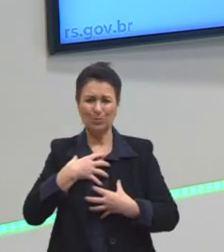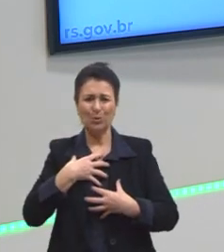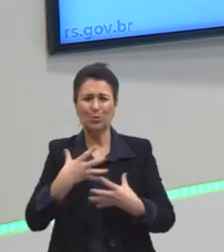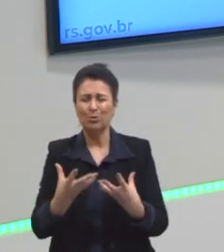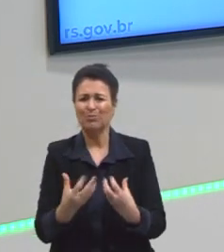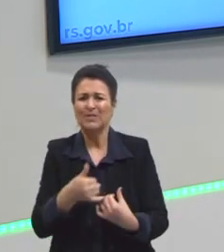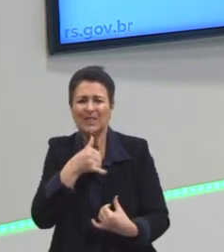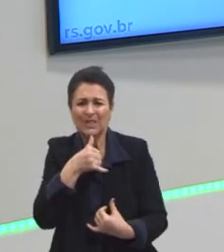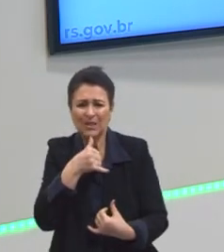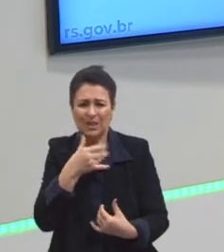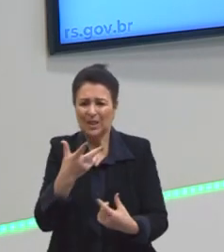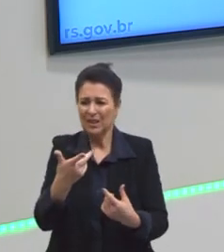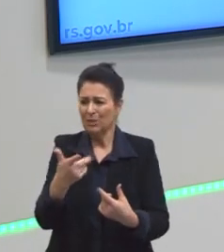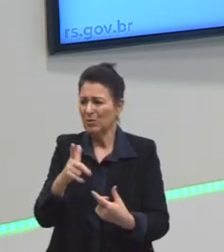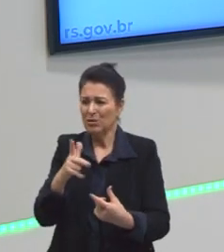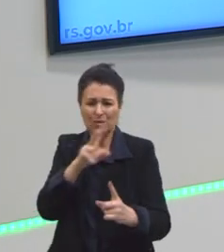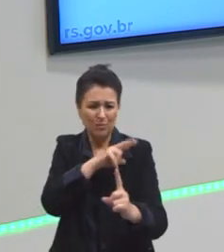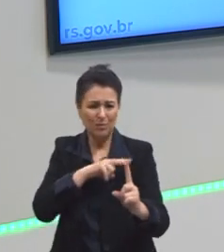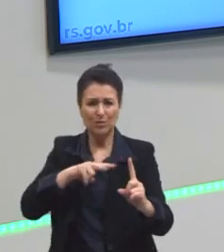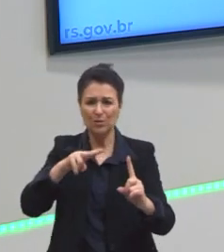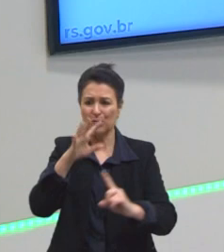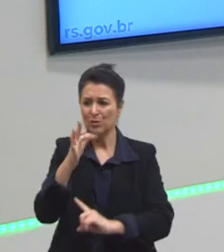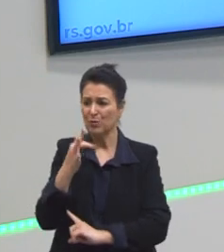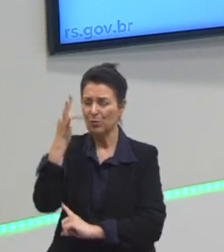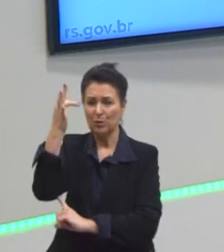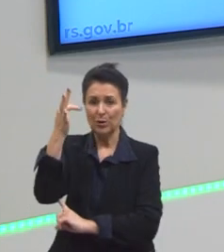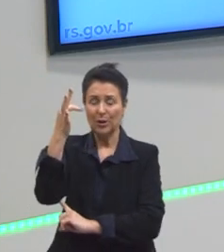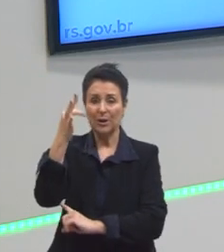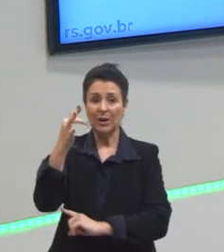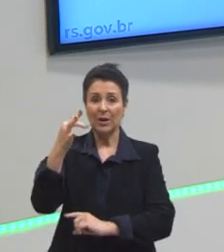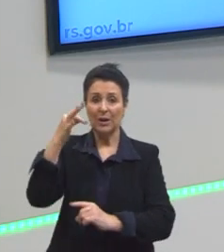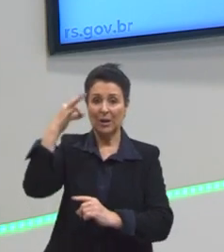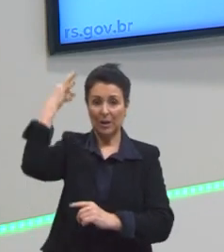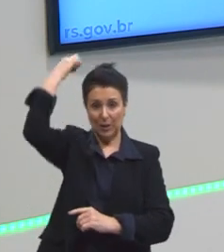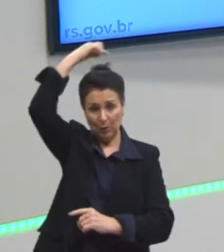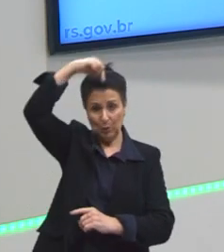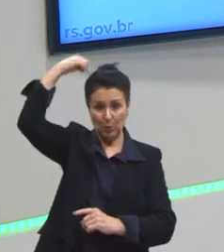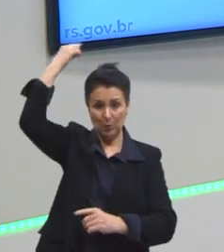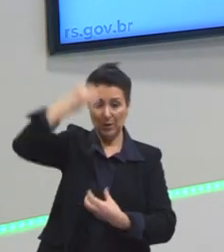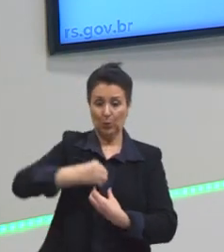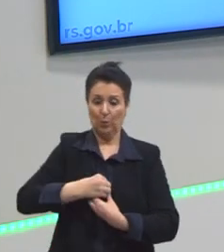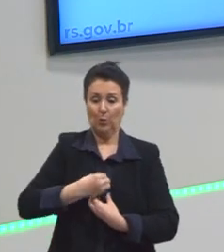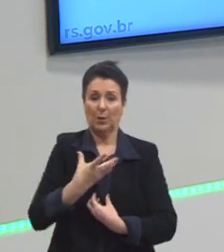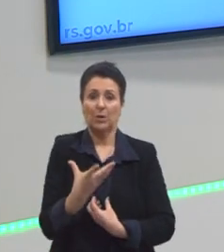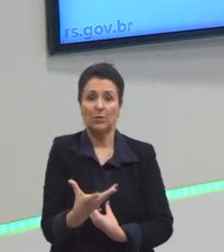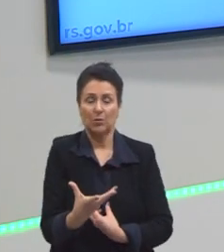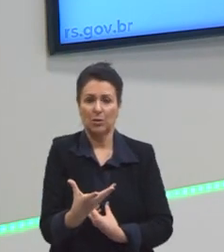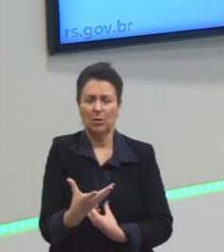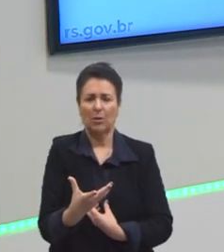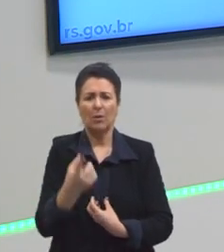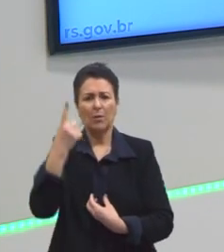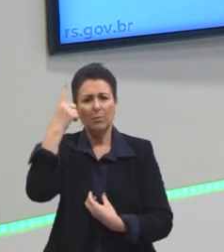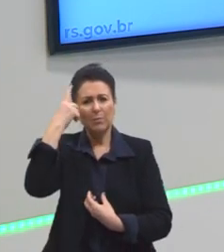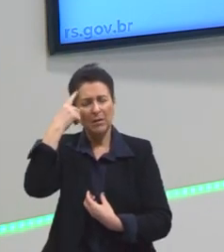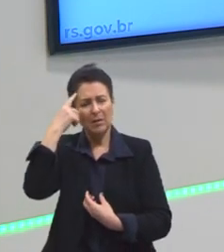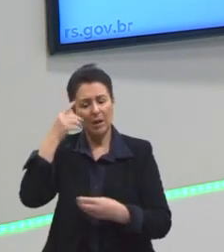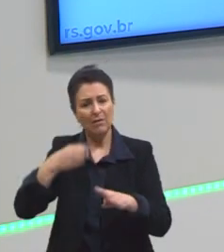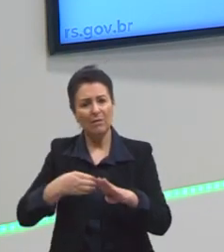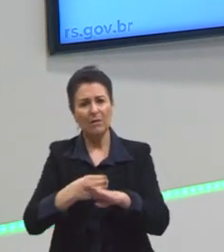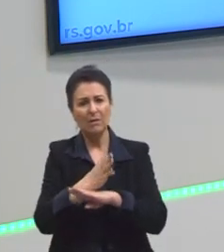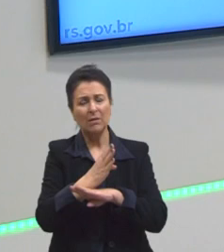sem perspectiva de futuro e aí Santo Agostinho e cozidos e eles começam a culpa quer sem fazer ocorreu